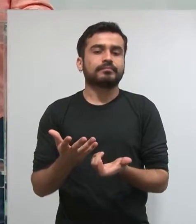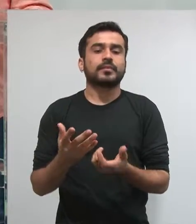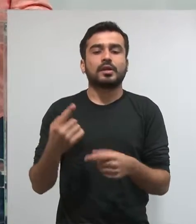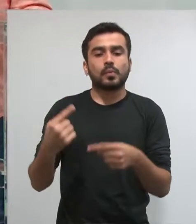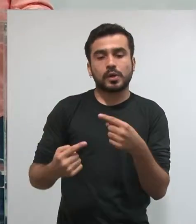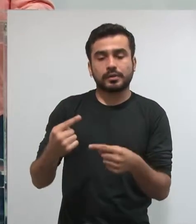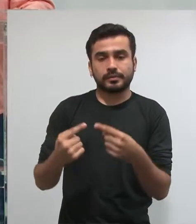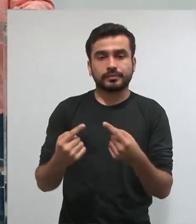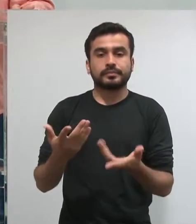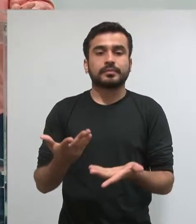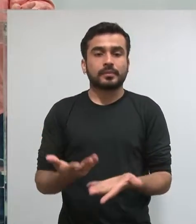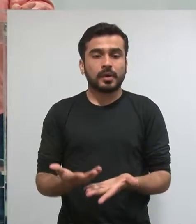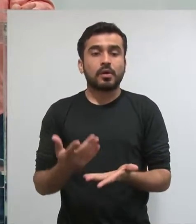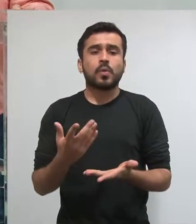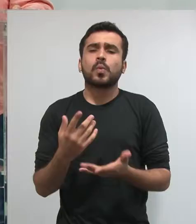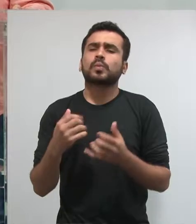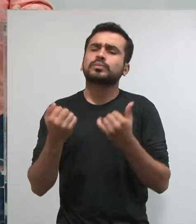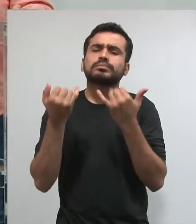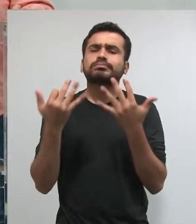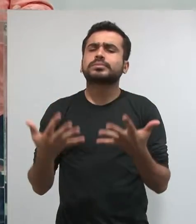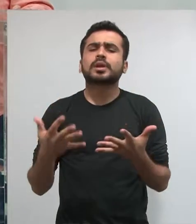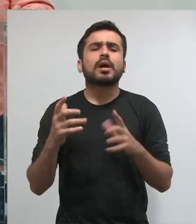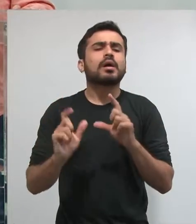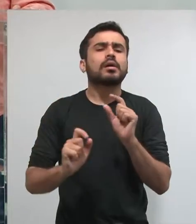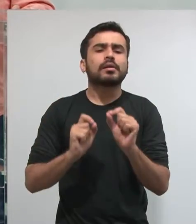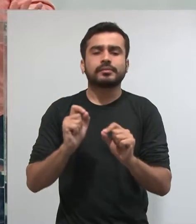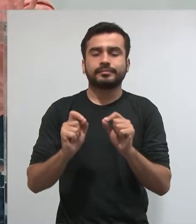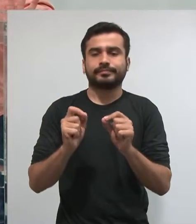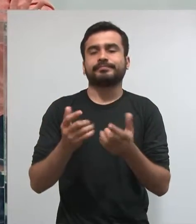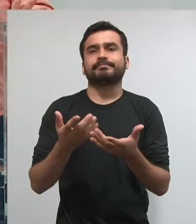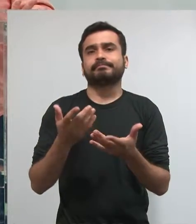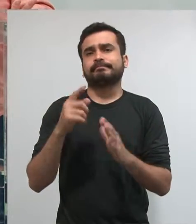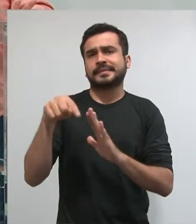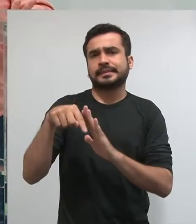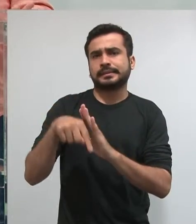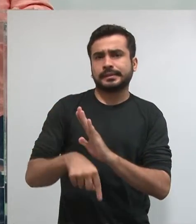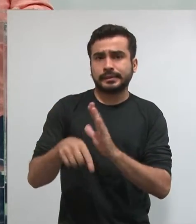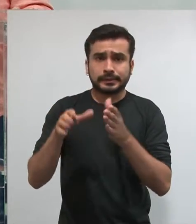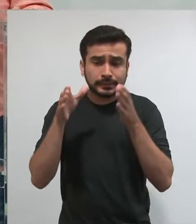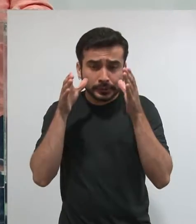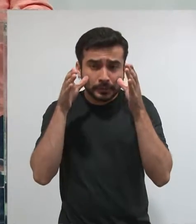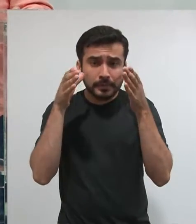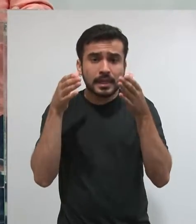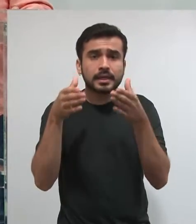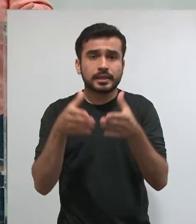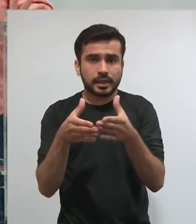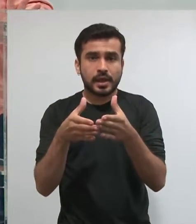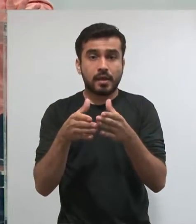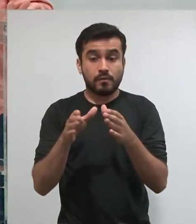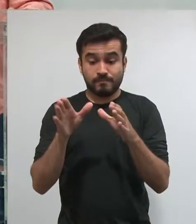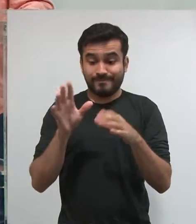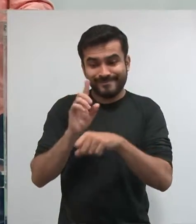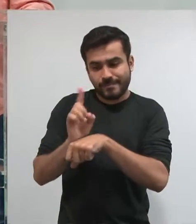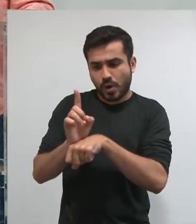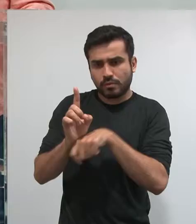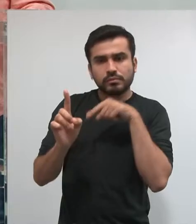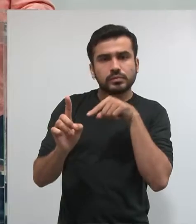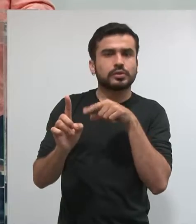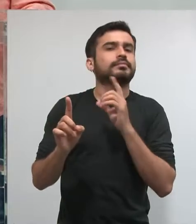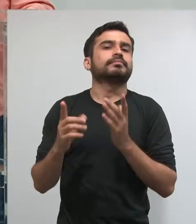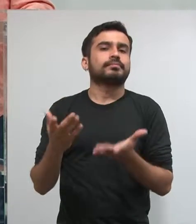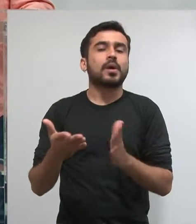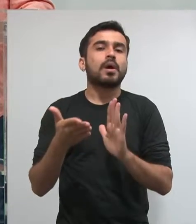políticas públicas. A gente vai falar nessa unidade um pouco mais especificamente sobre a parte de monitoramento, trazendo